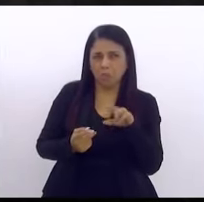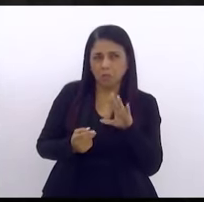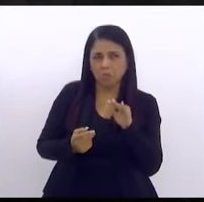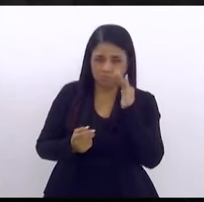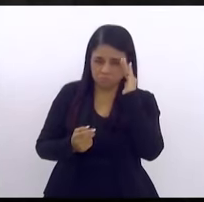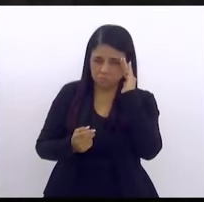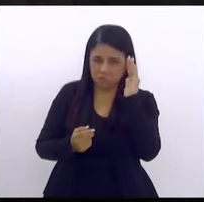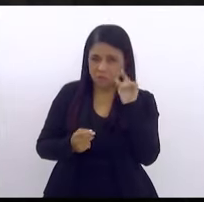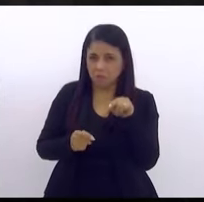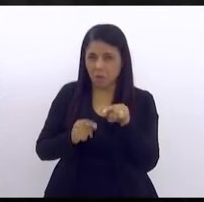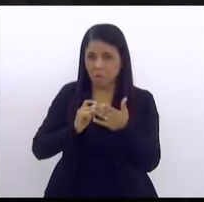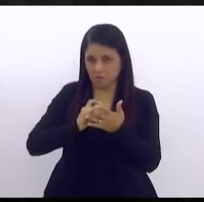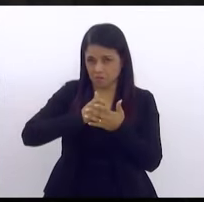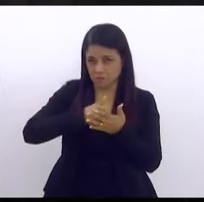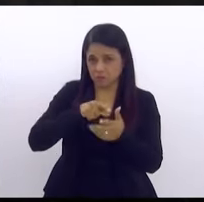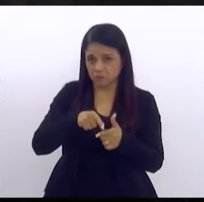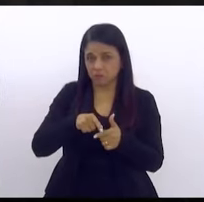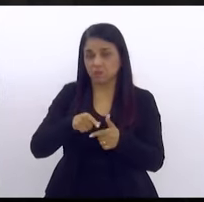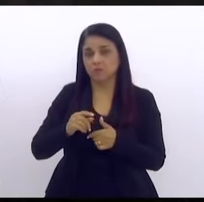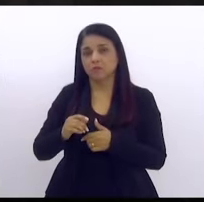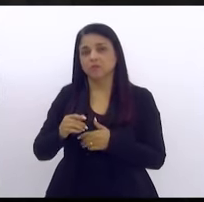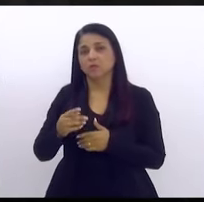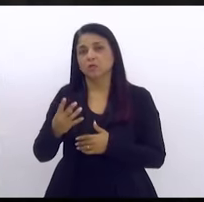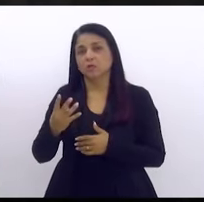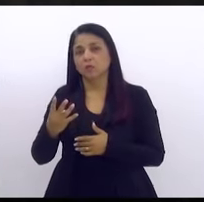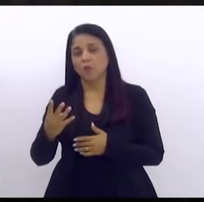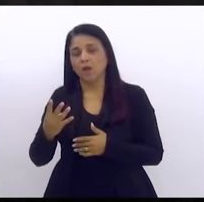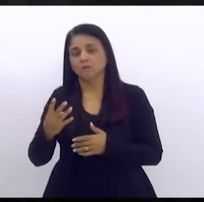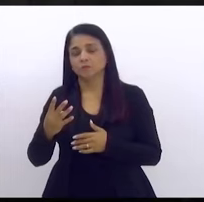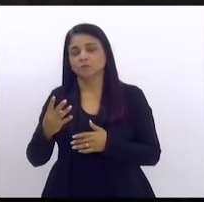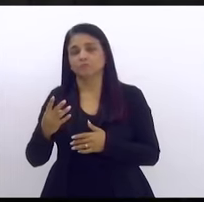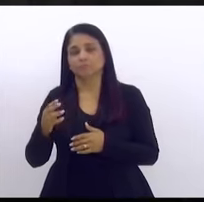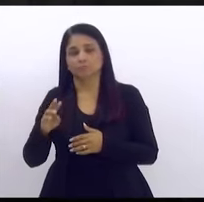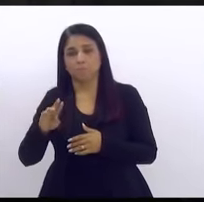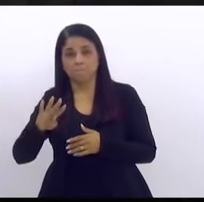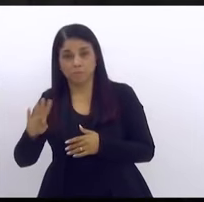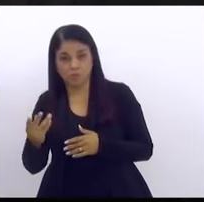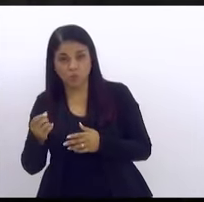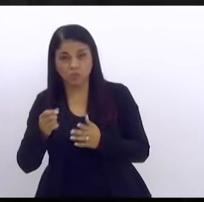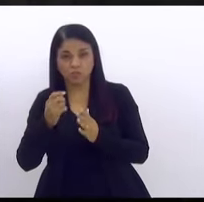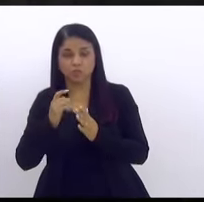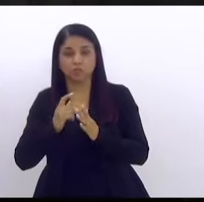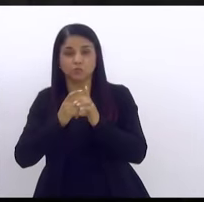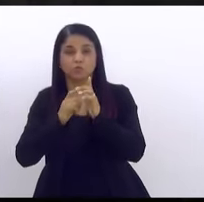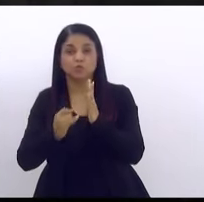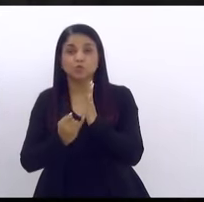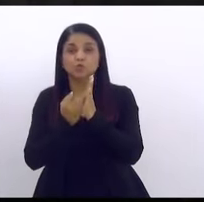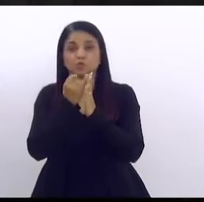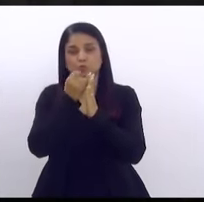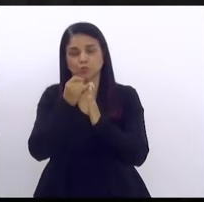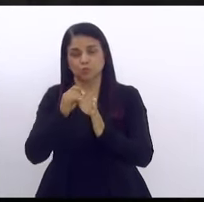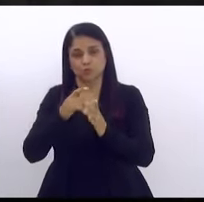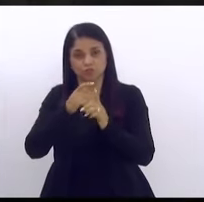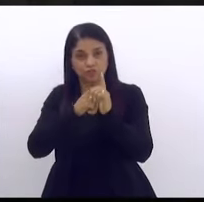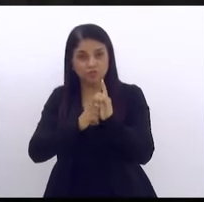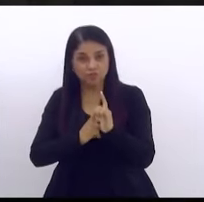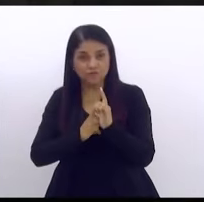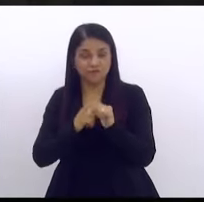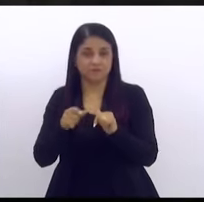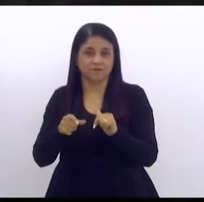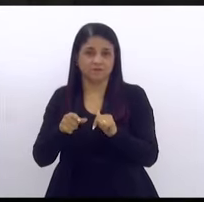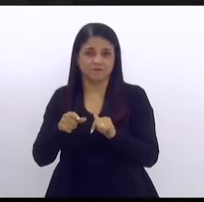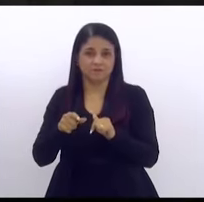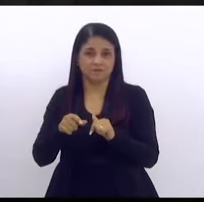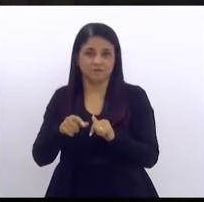e quebrados dos juros da dívida. E tirou por quê? Por diversos